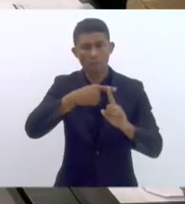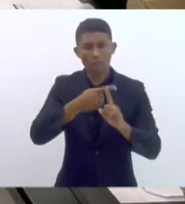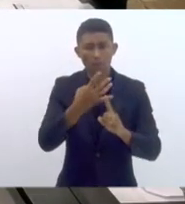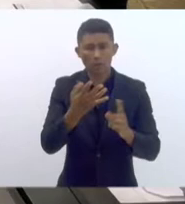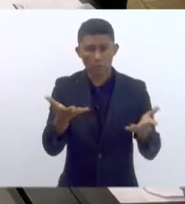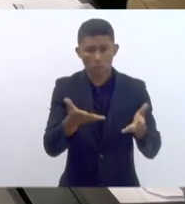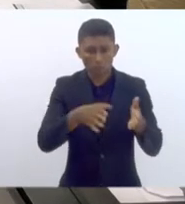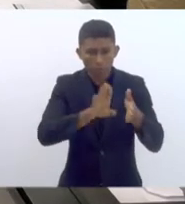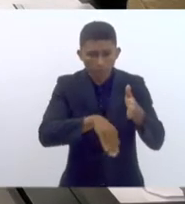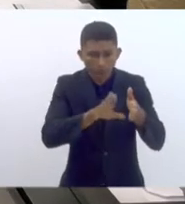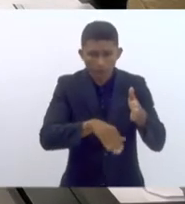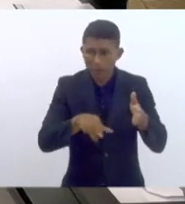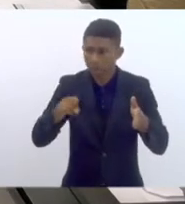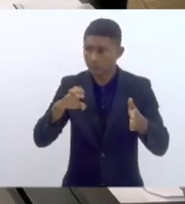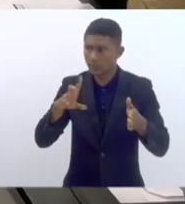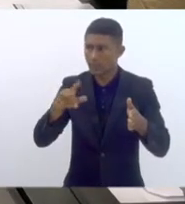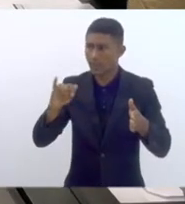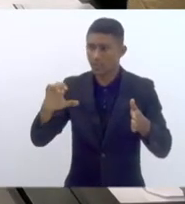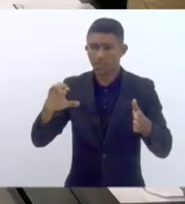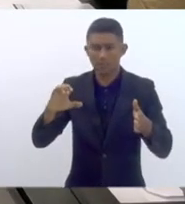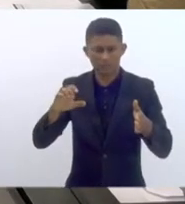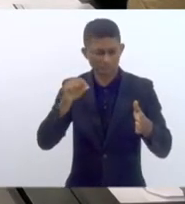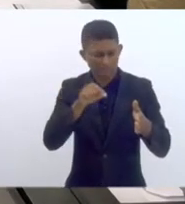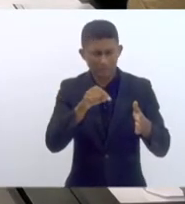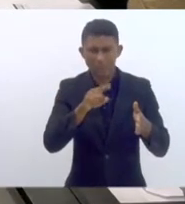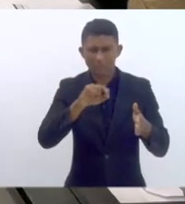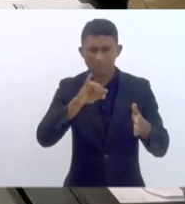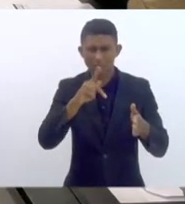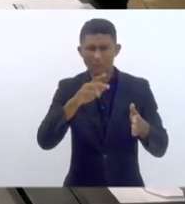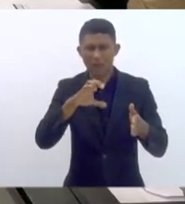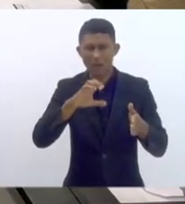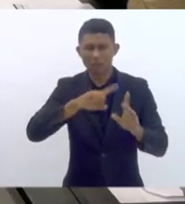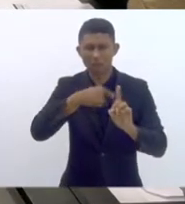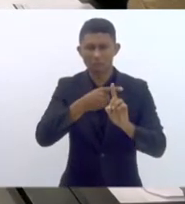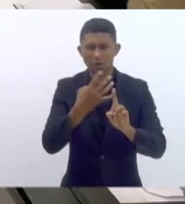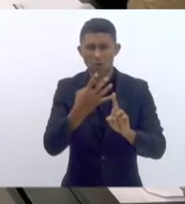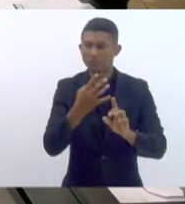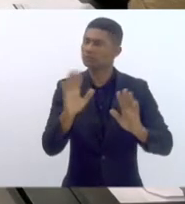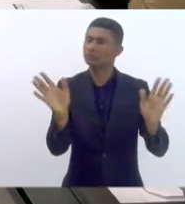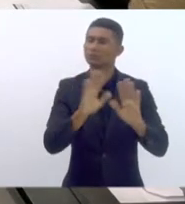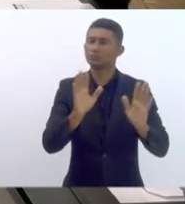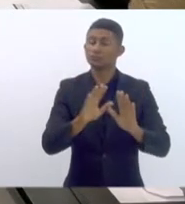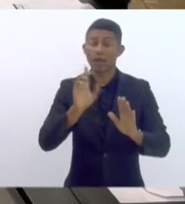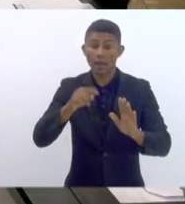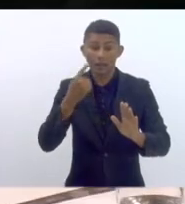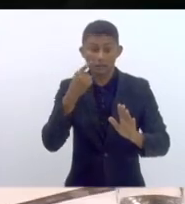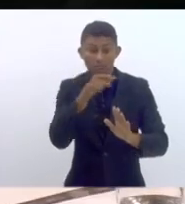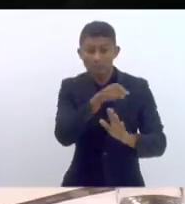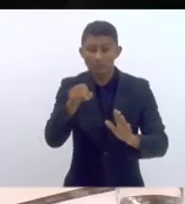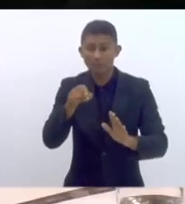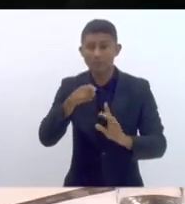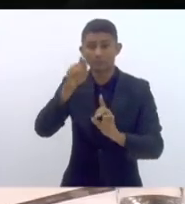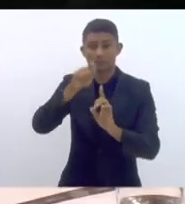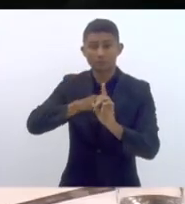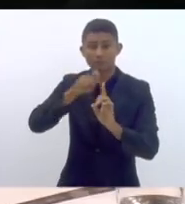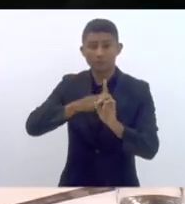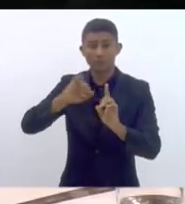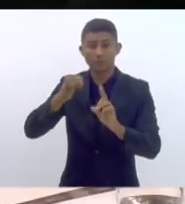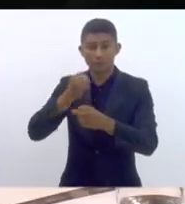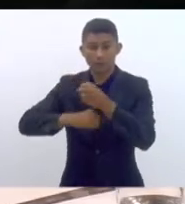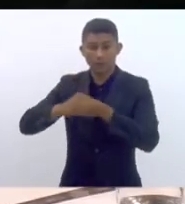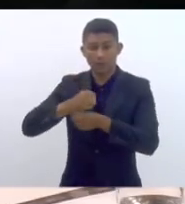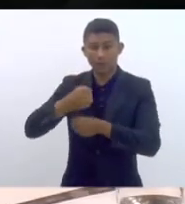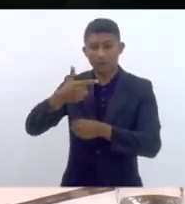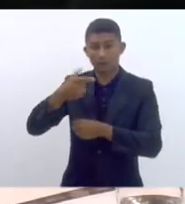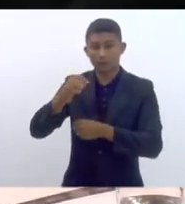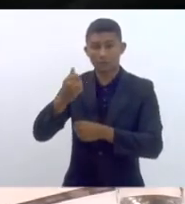então é IPCA mais 4? Não. A regra é o IPCA mais 4, teto Selic, acumulado desde janeiro de 13. E aí, no